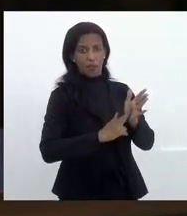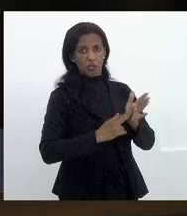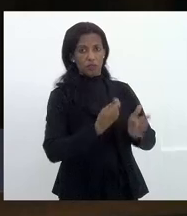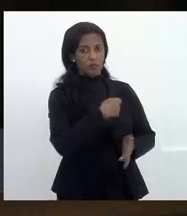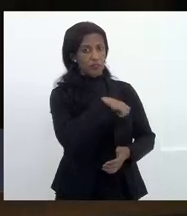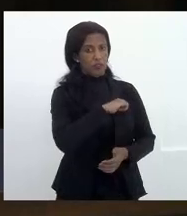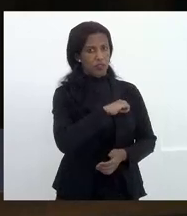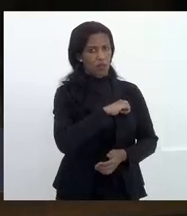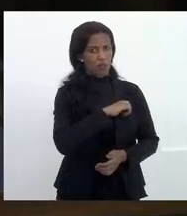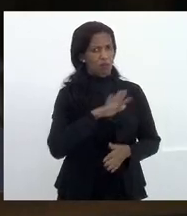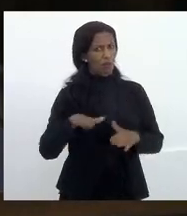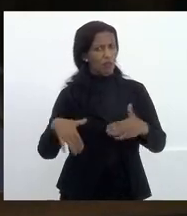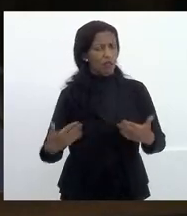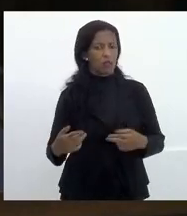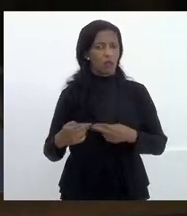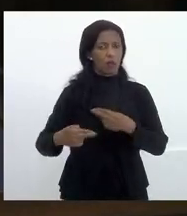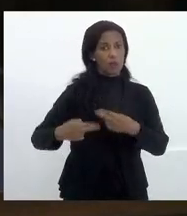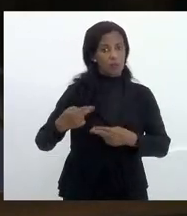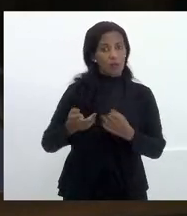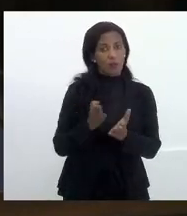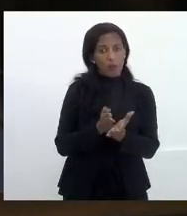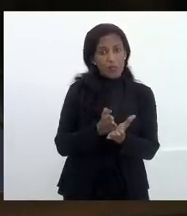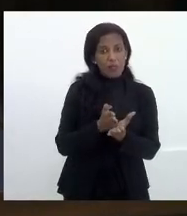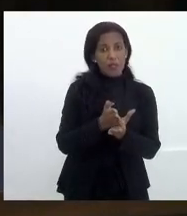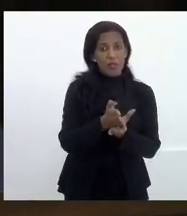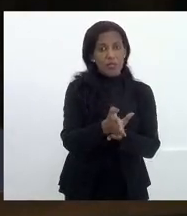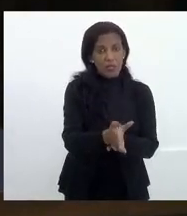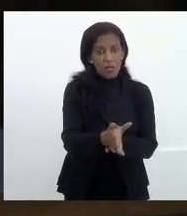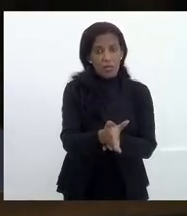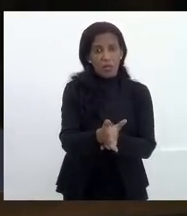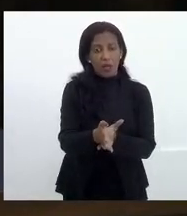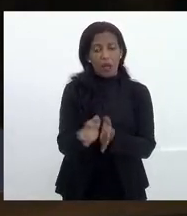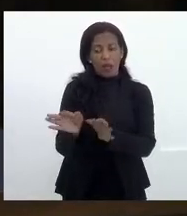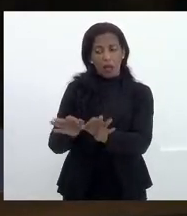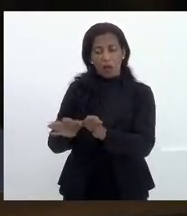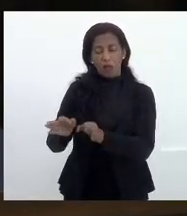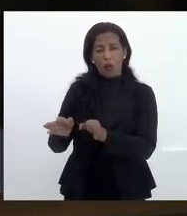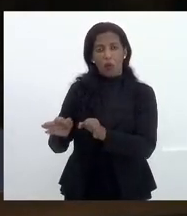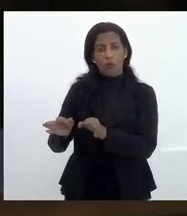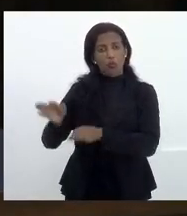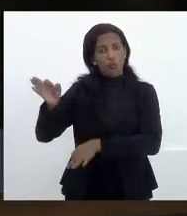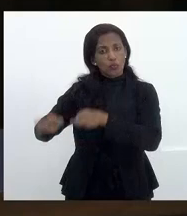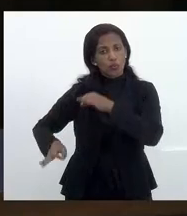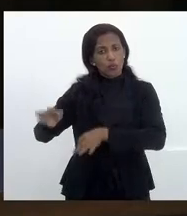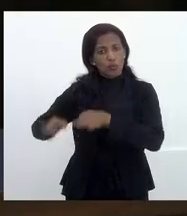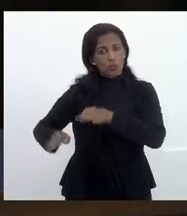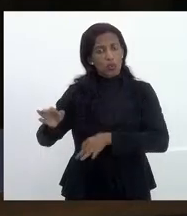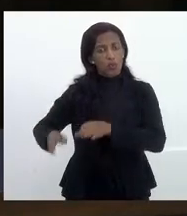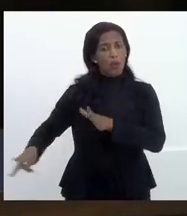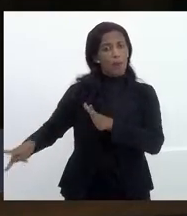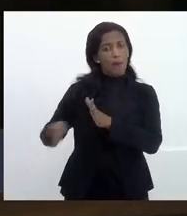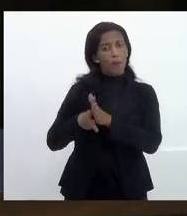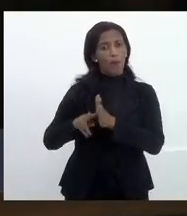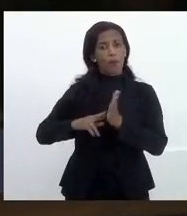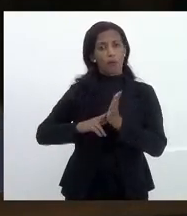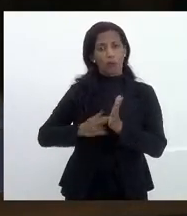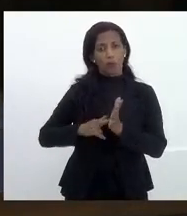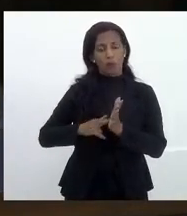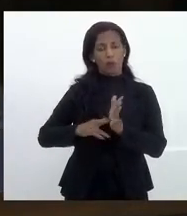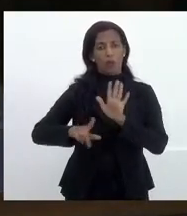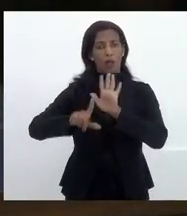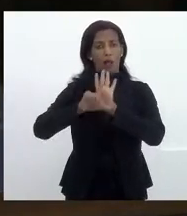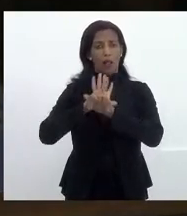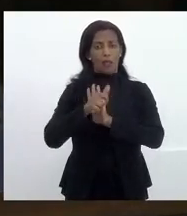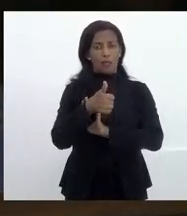fiscal que então essa reforma Cida as balizas jurídicas impostas pelo regime a lei complementar